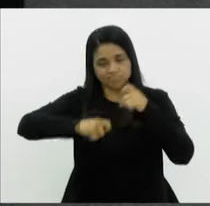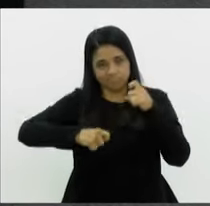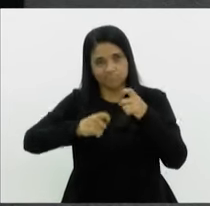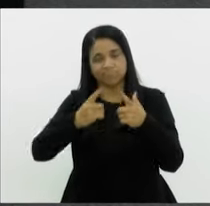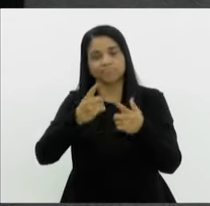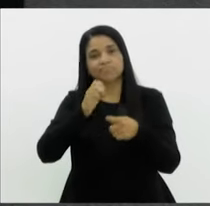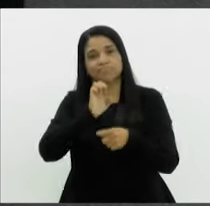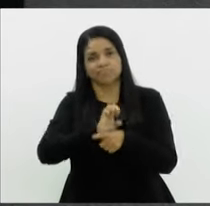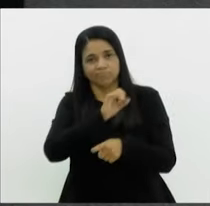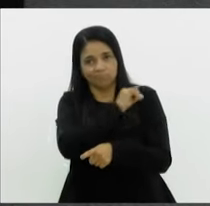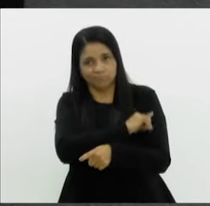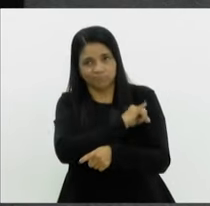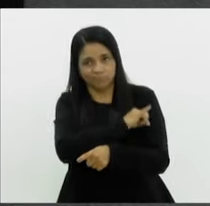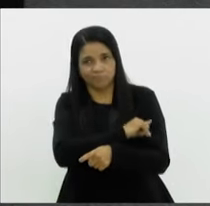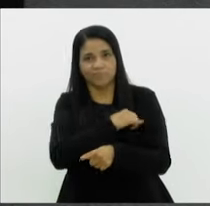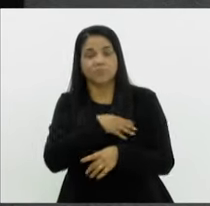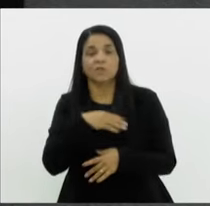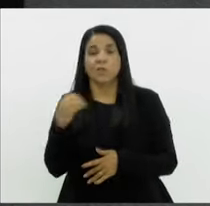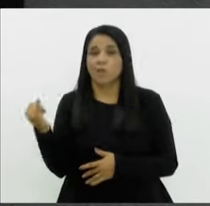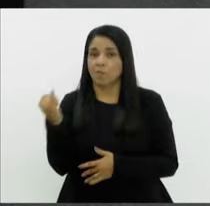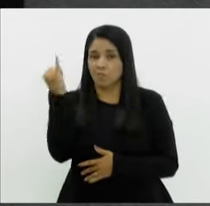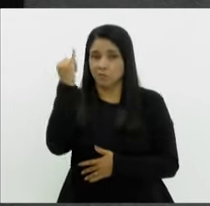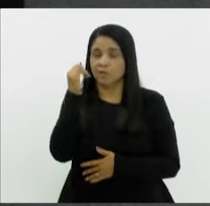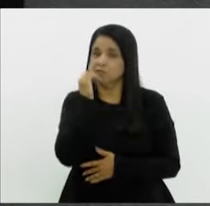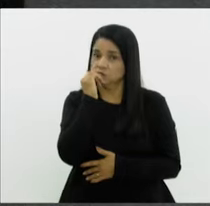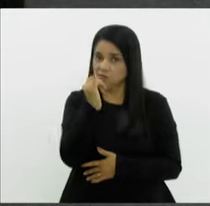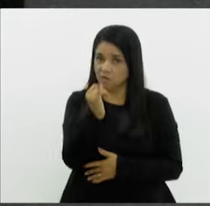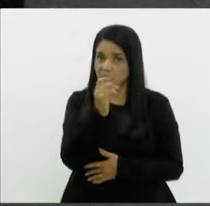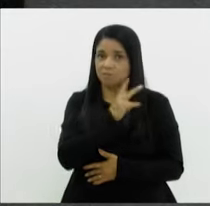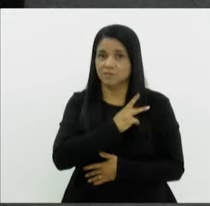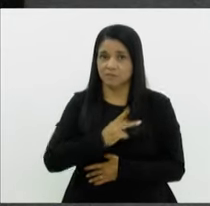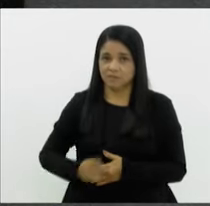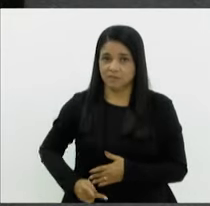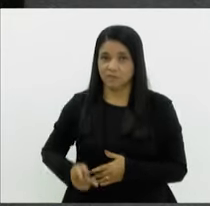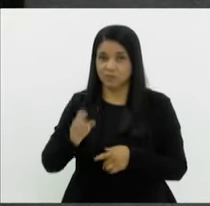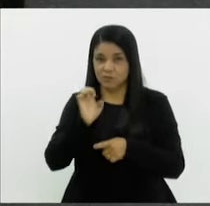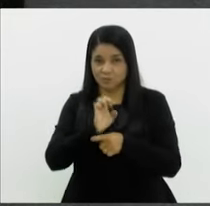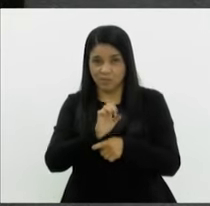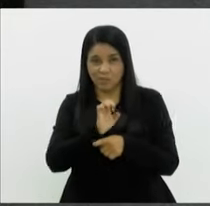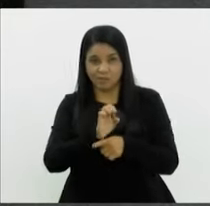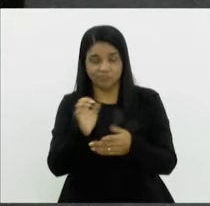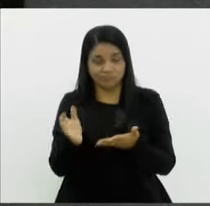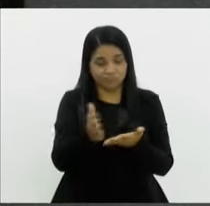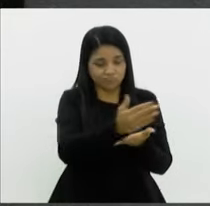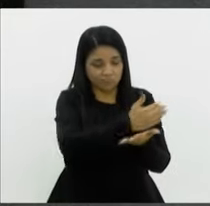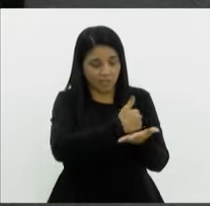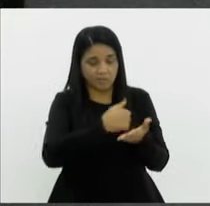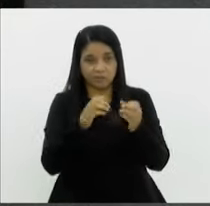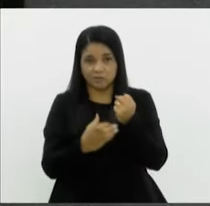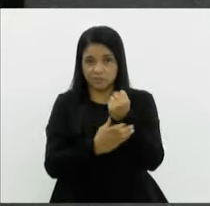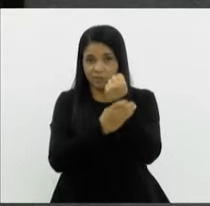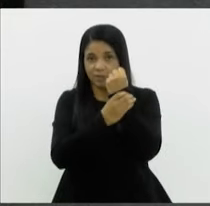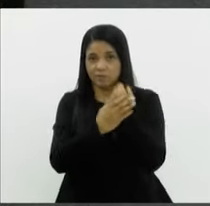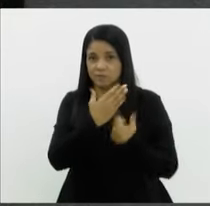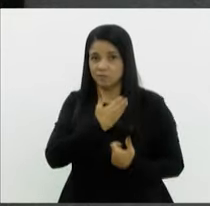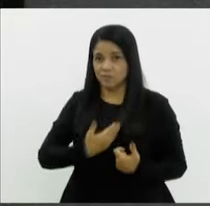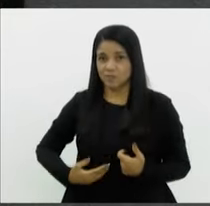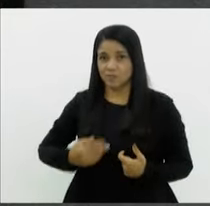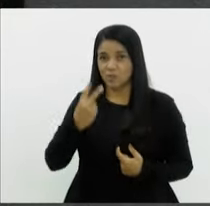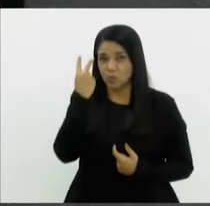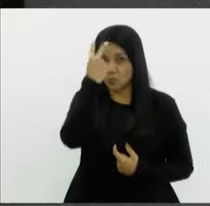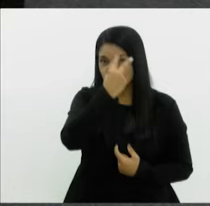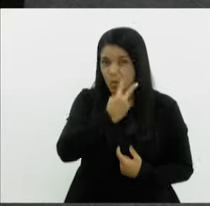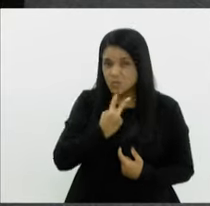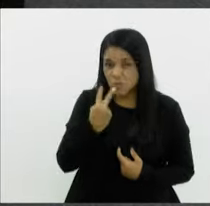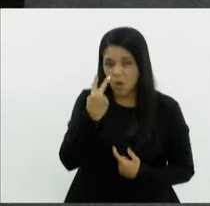de Janeiro. Importante dizer, senhor presidente, que no Rio de Janeiro, de acordo com os dados do Instituto de Segurança Pública, a cada 2 horas uma mulher